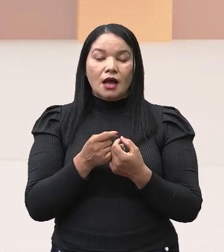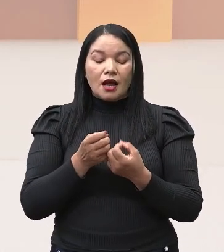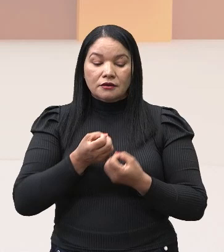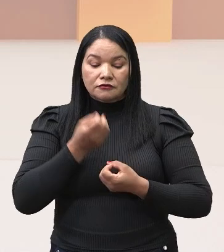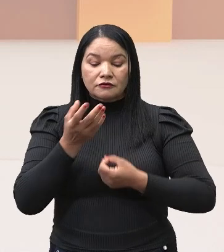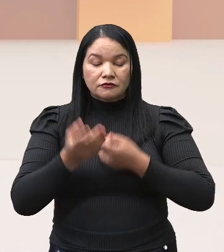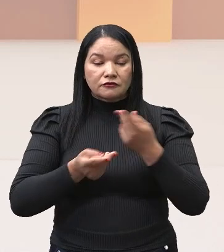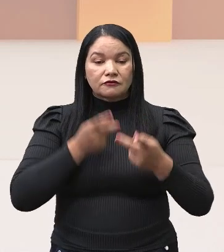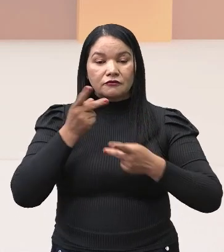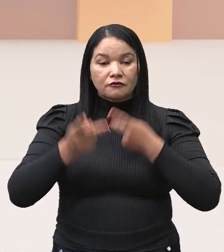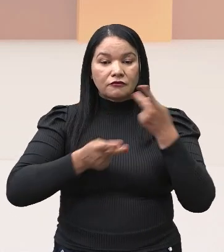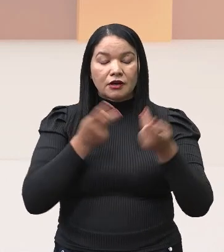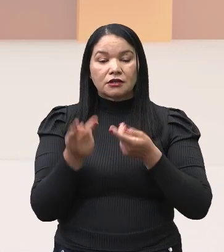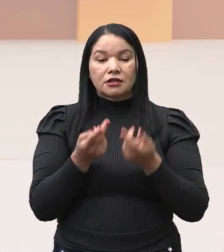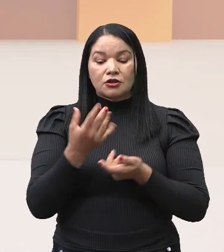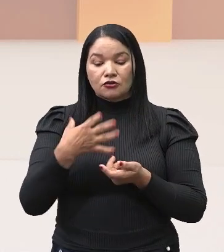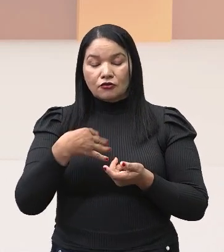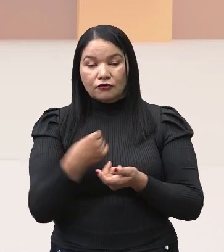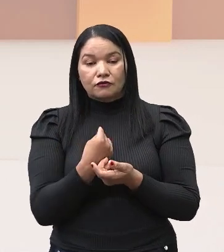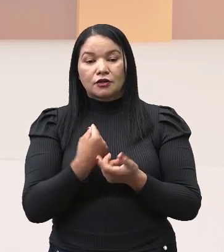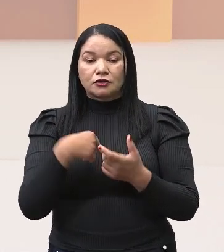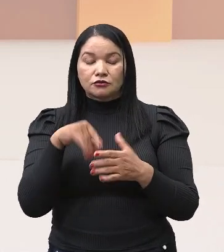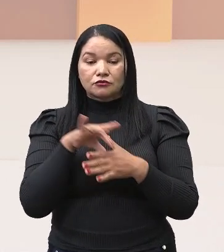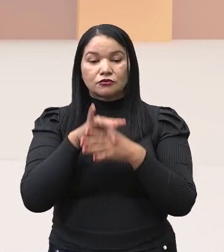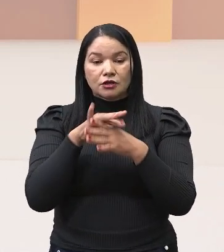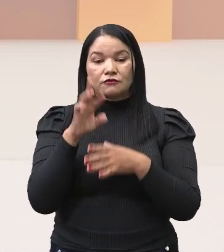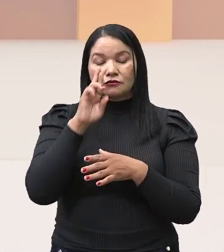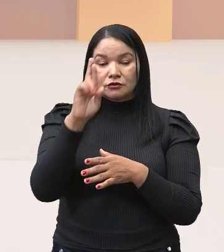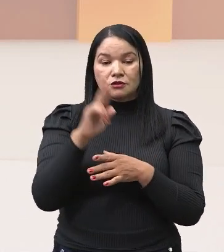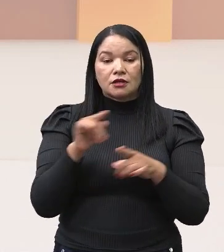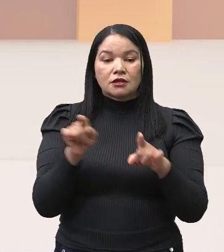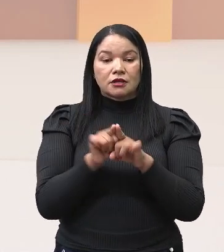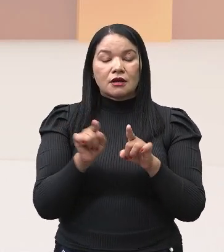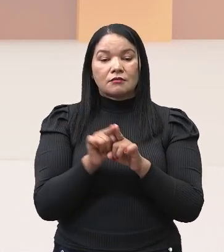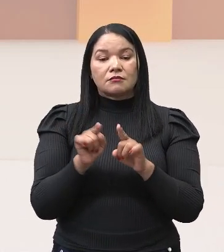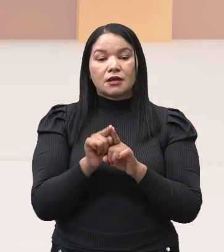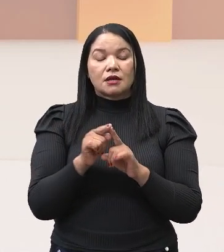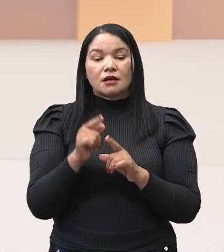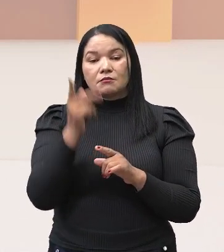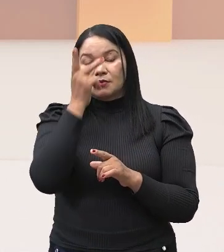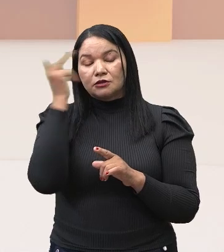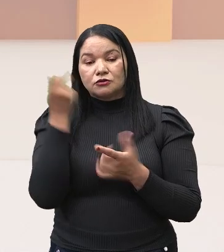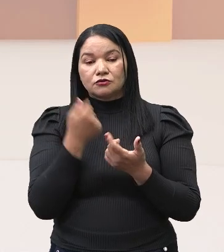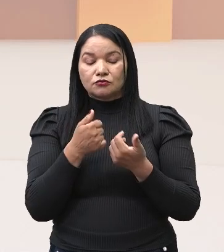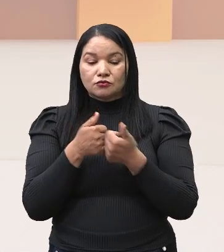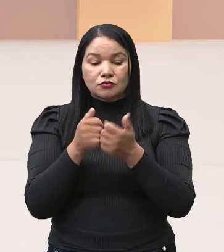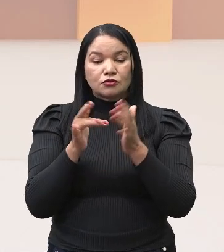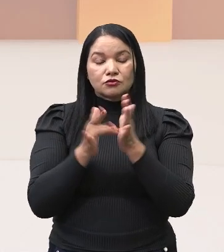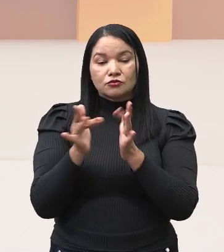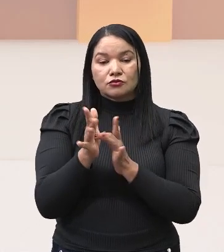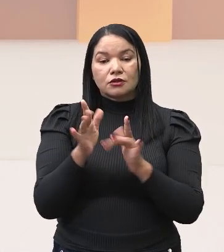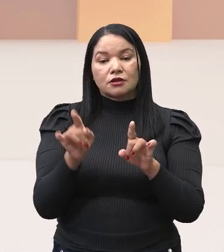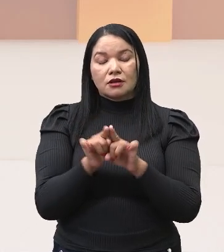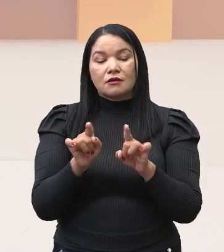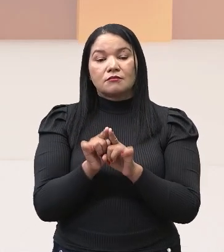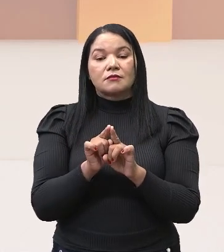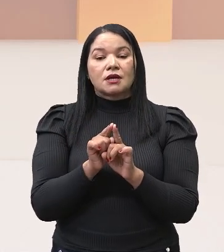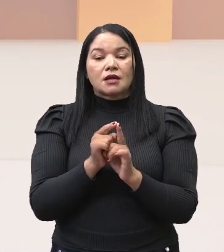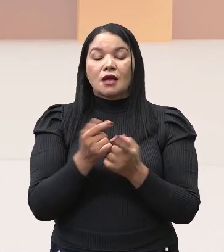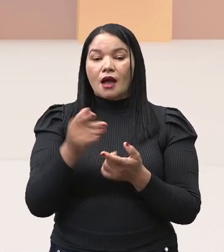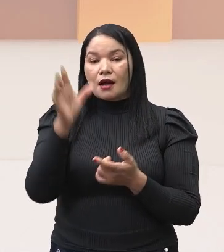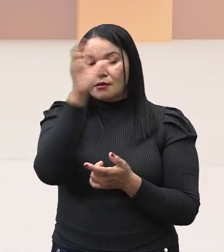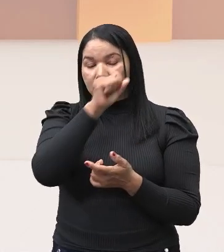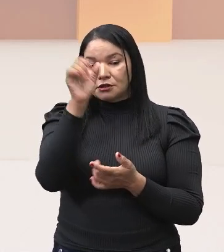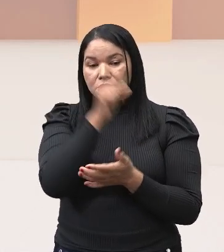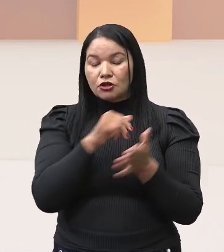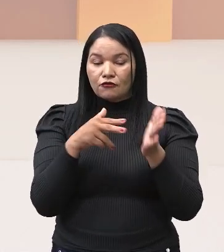os filhos dos senhores de engenho. Os jesuítas também vão aprendendo um pouco do vocabulário dos africanos escravizados